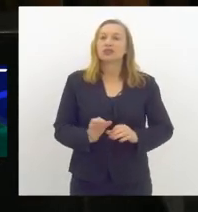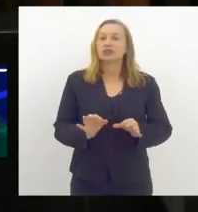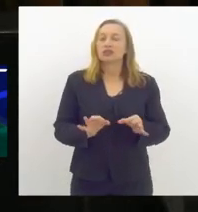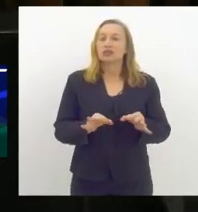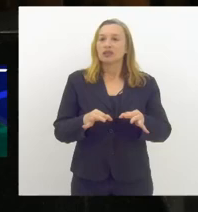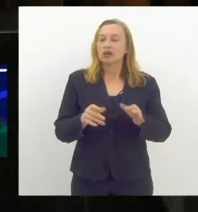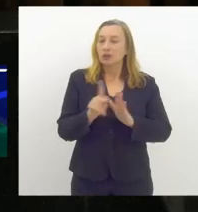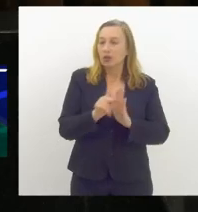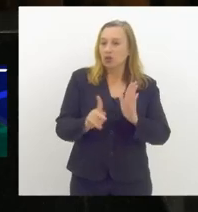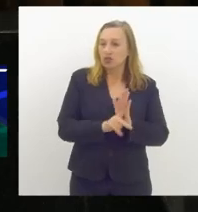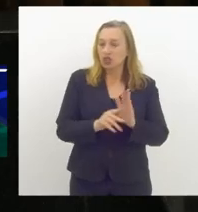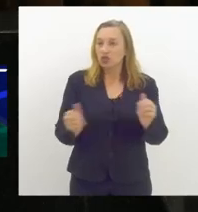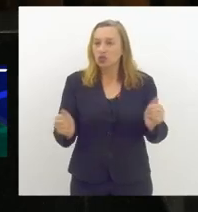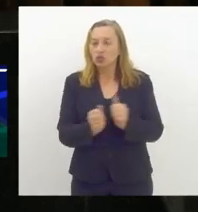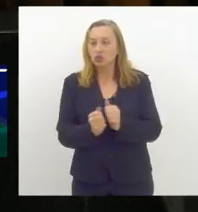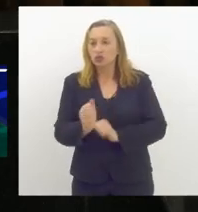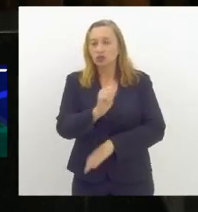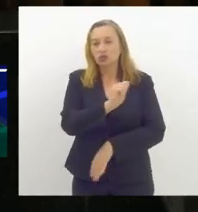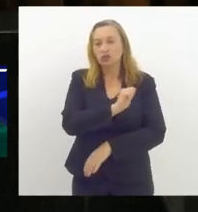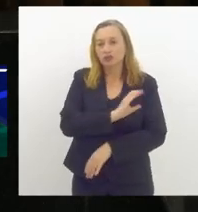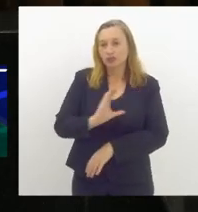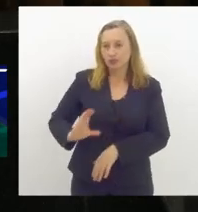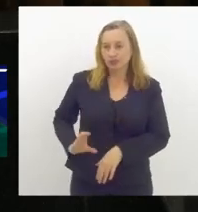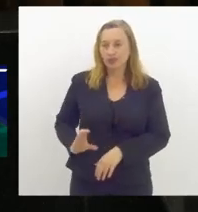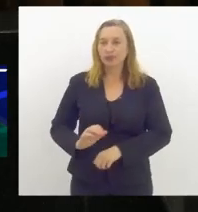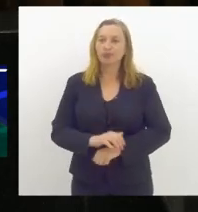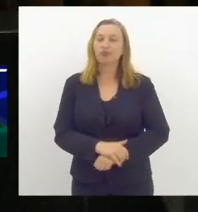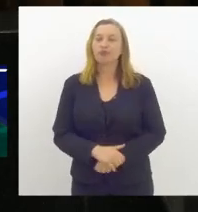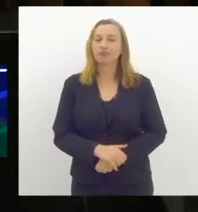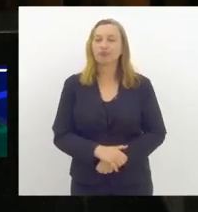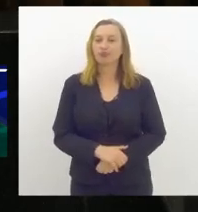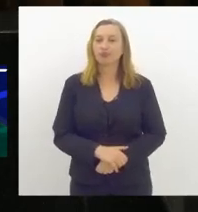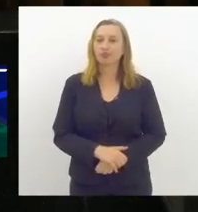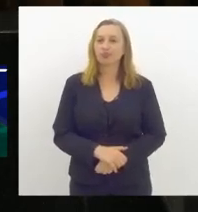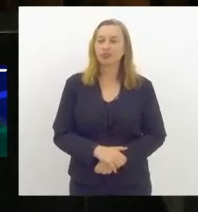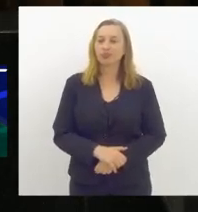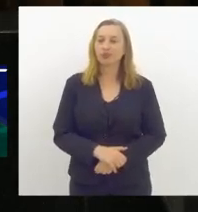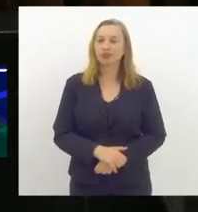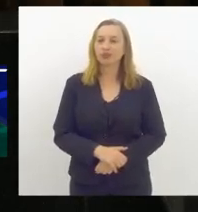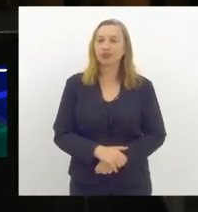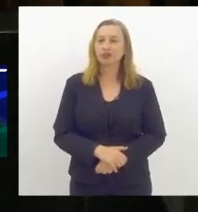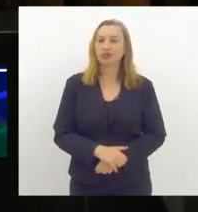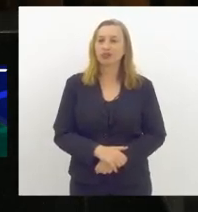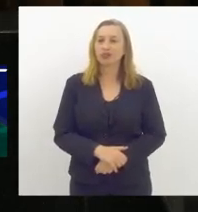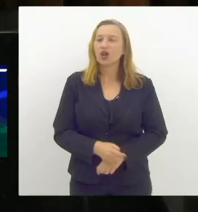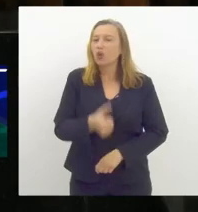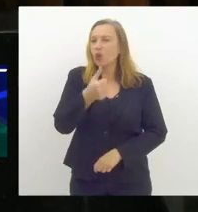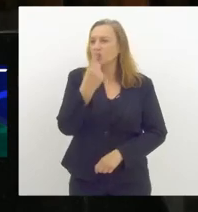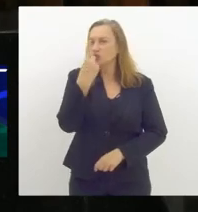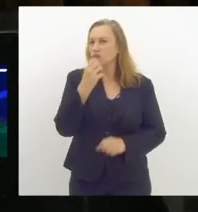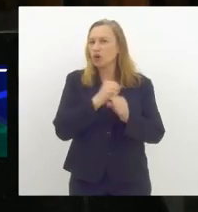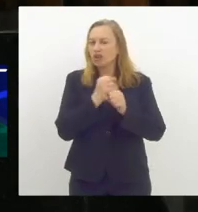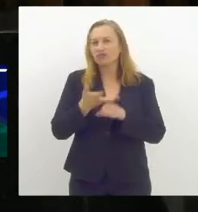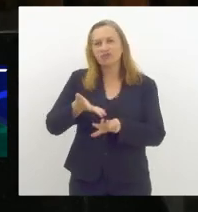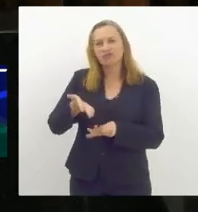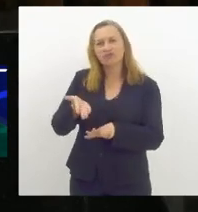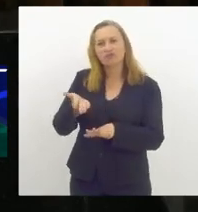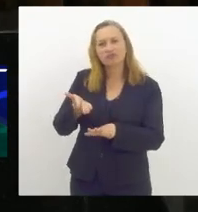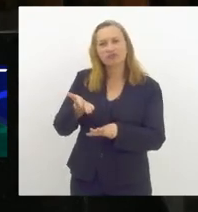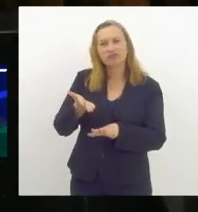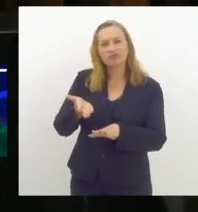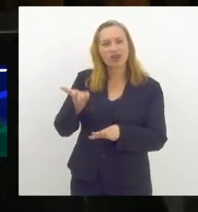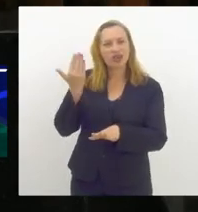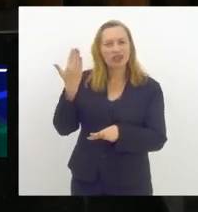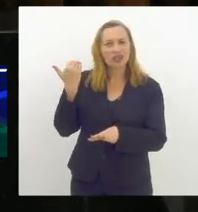junto com presidente André Ceciliano ele surgiu há quase um ano atrás quando